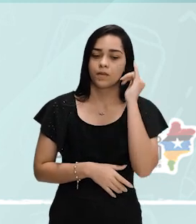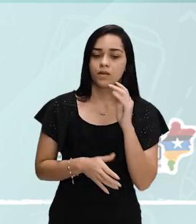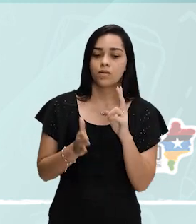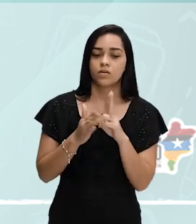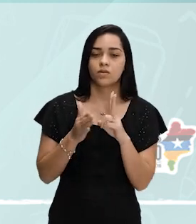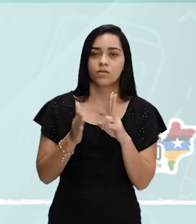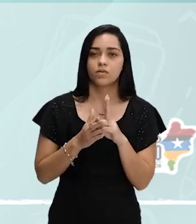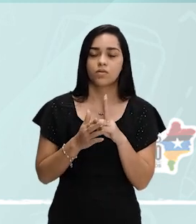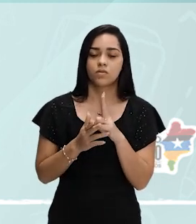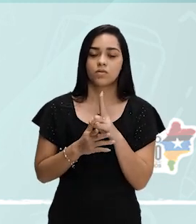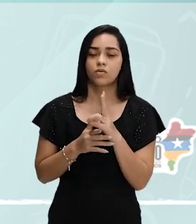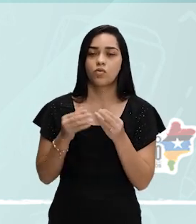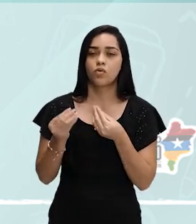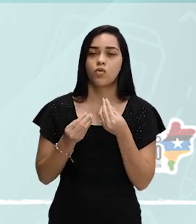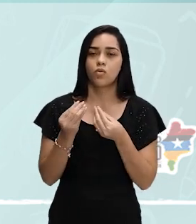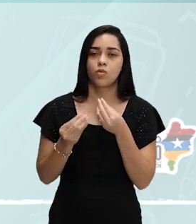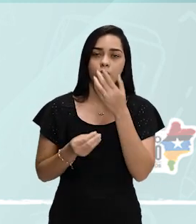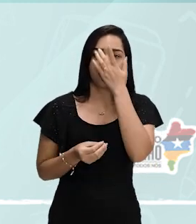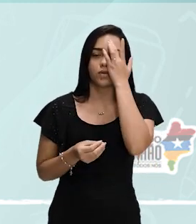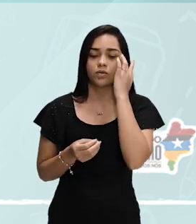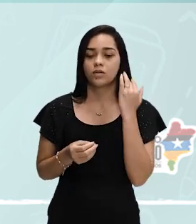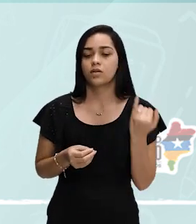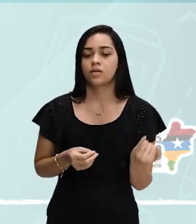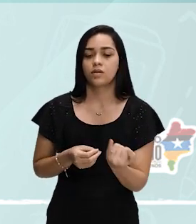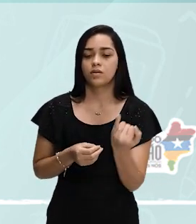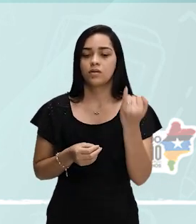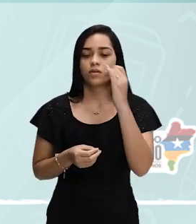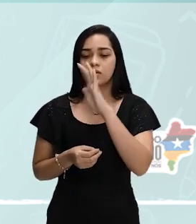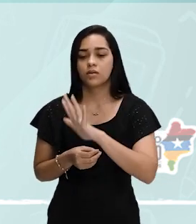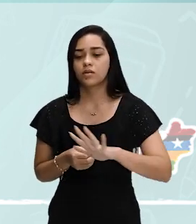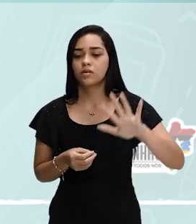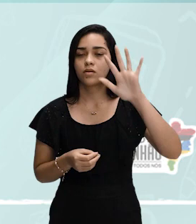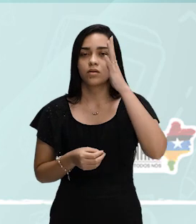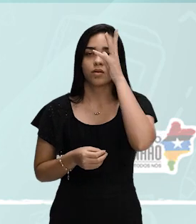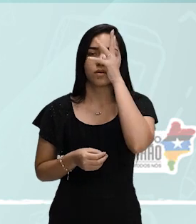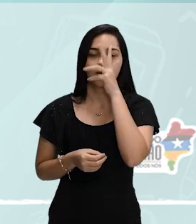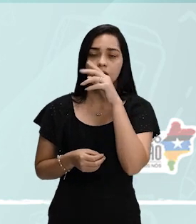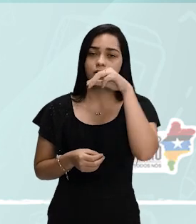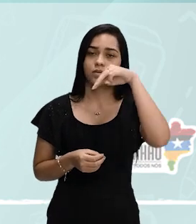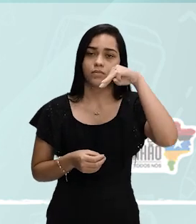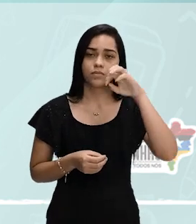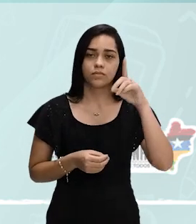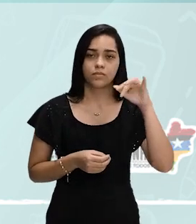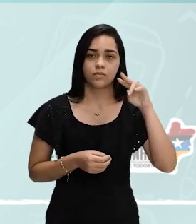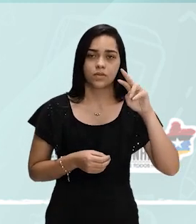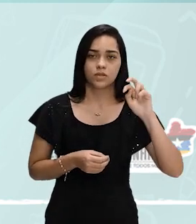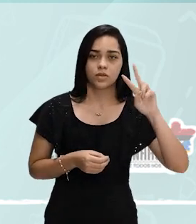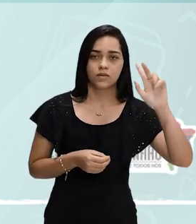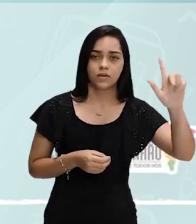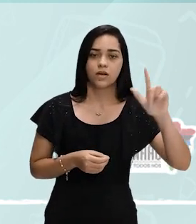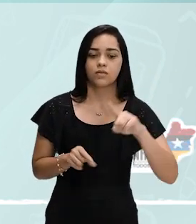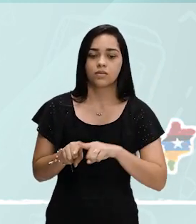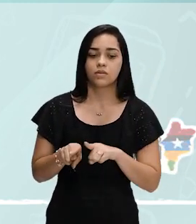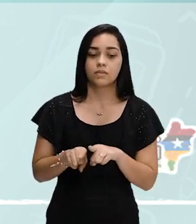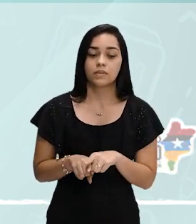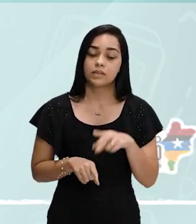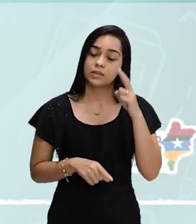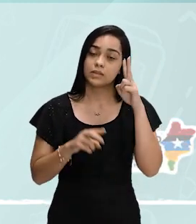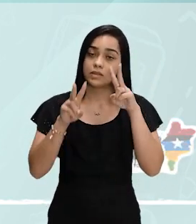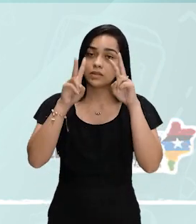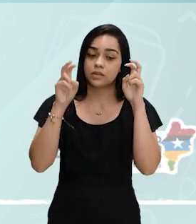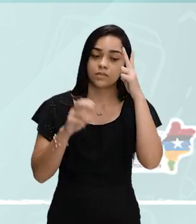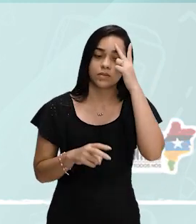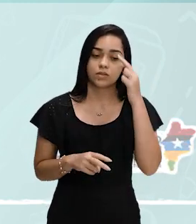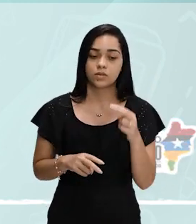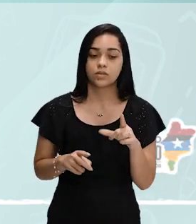idealização do índio como figura nacional, europeizado e quase medieval, temas históricos, resgate